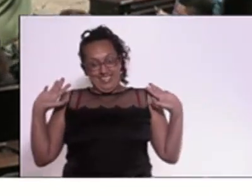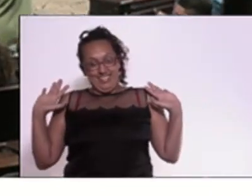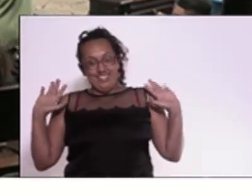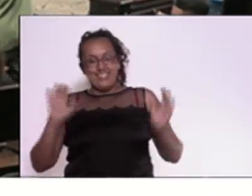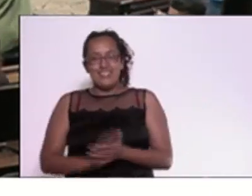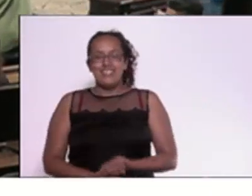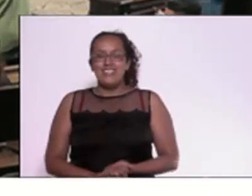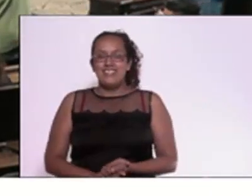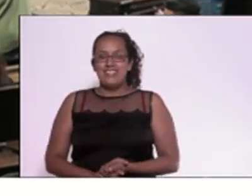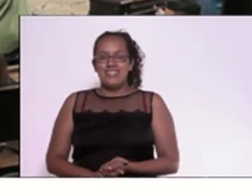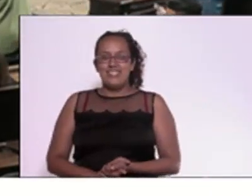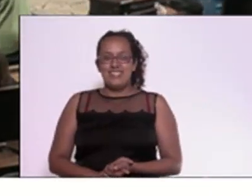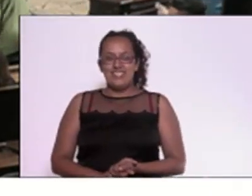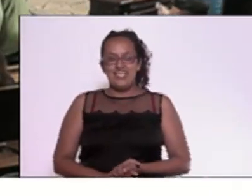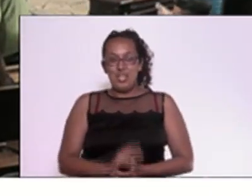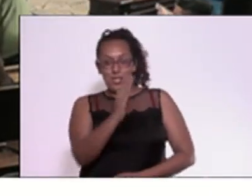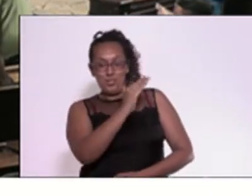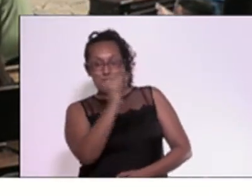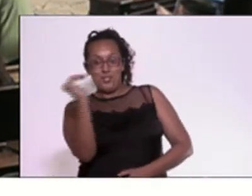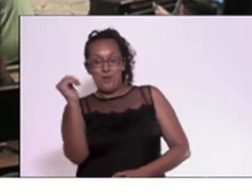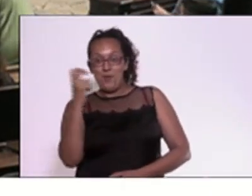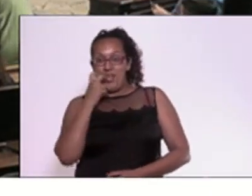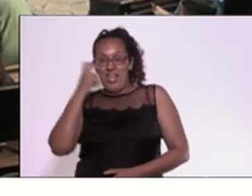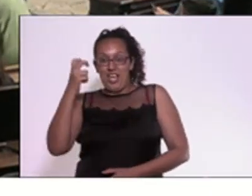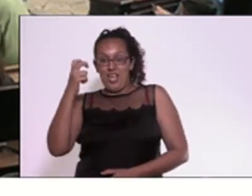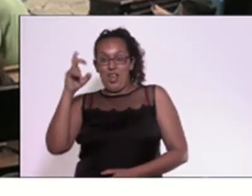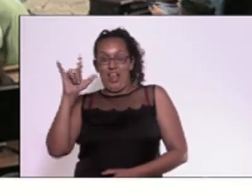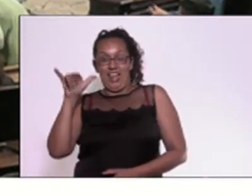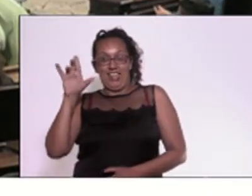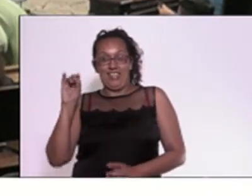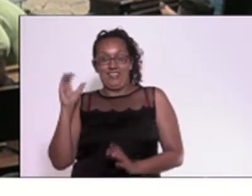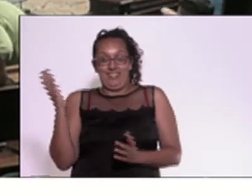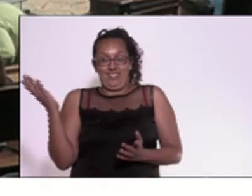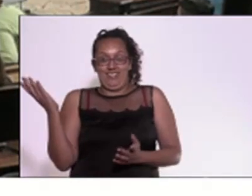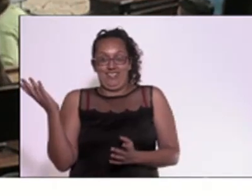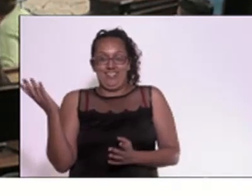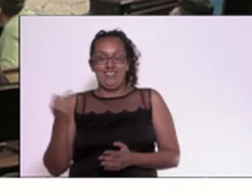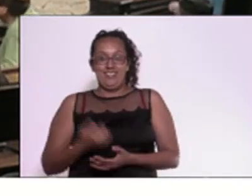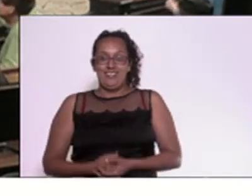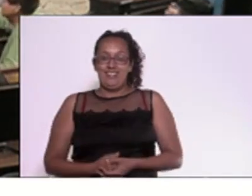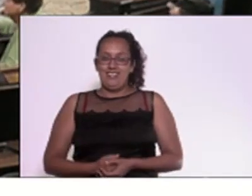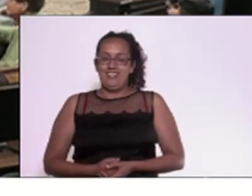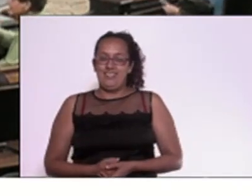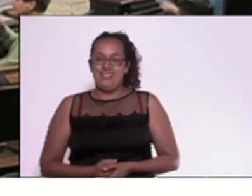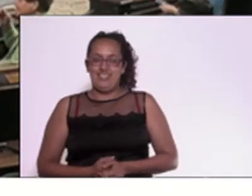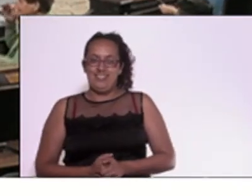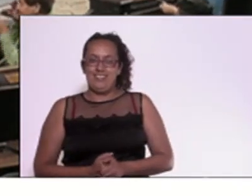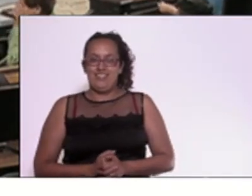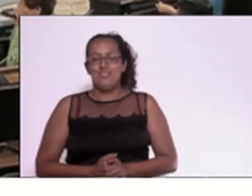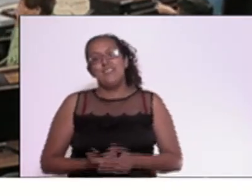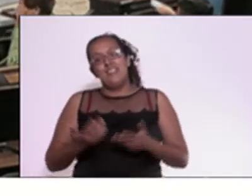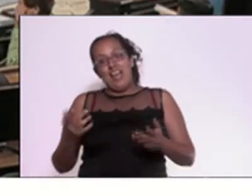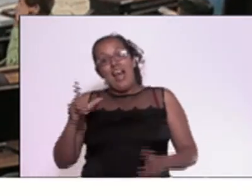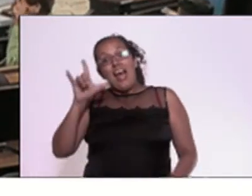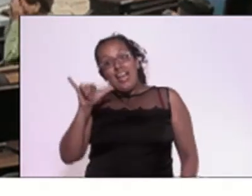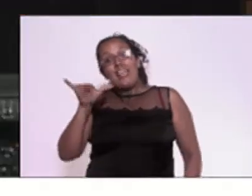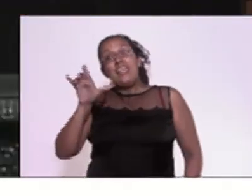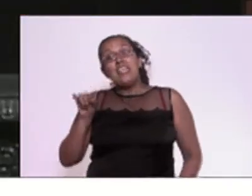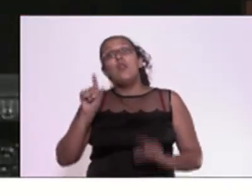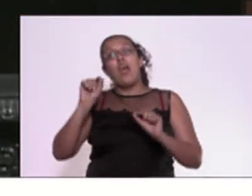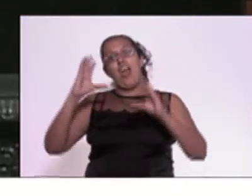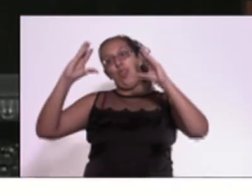isso. Com brocal brilhante e lantejoulas para as capas de bate-bola. Era um sucesso, ou